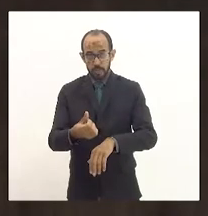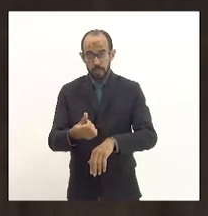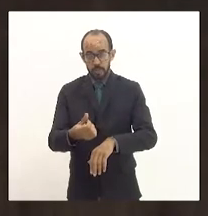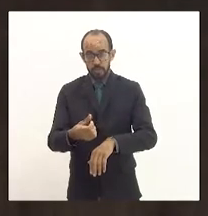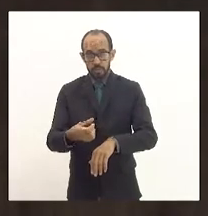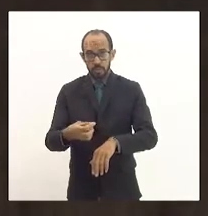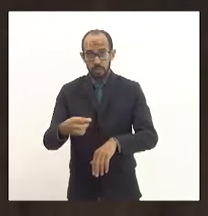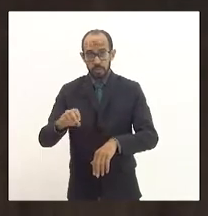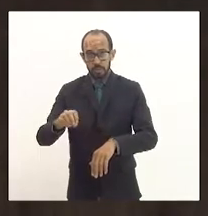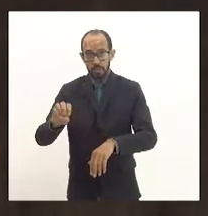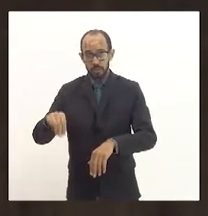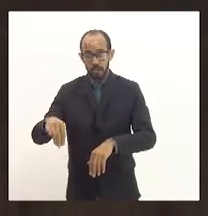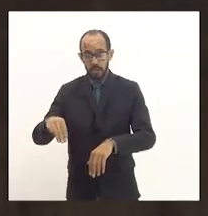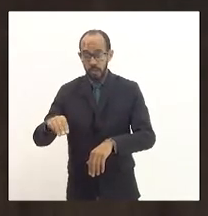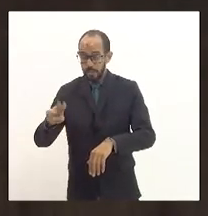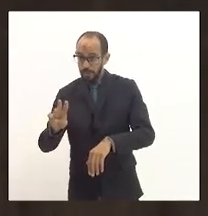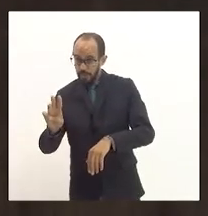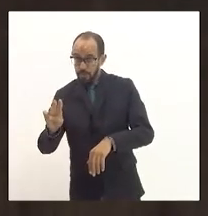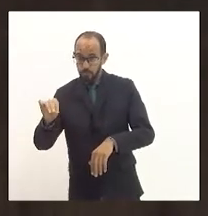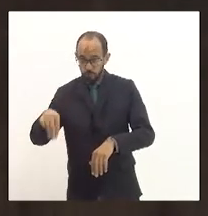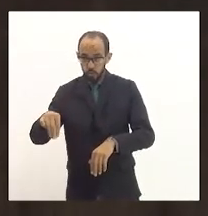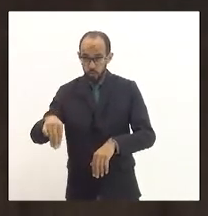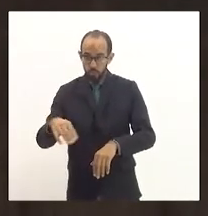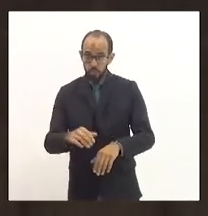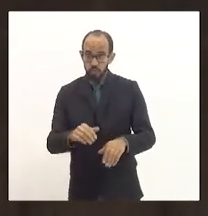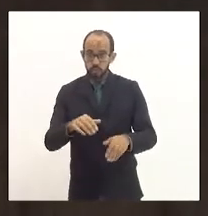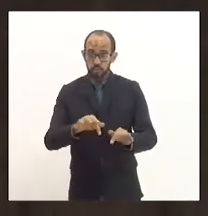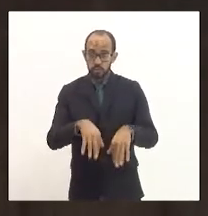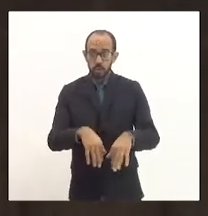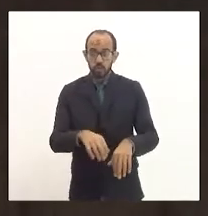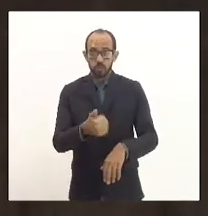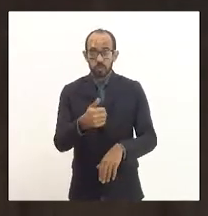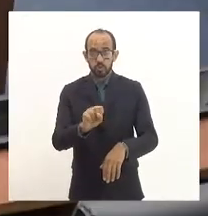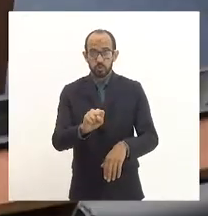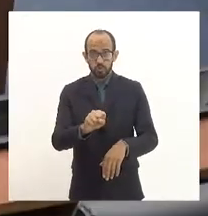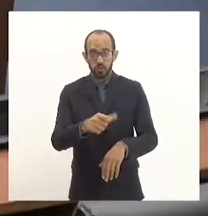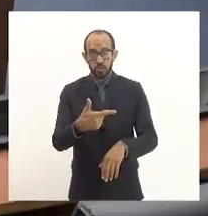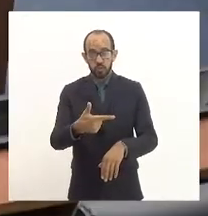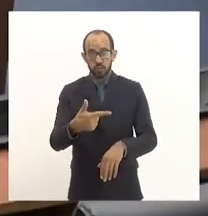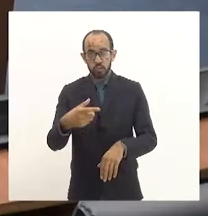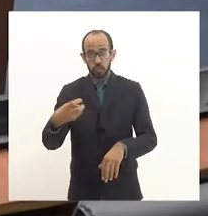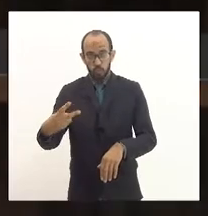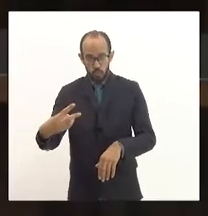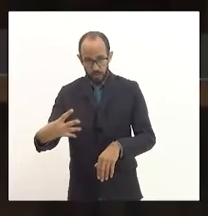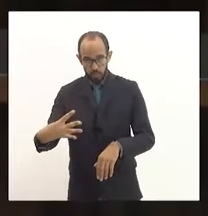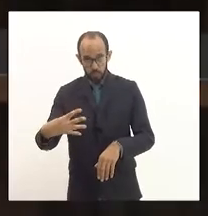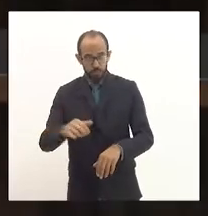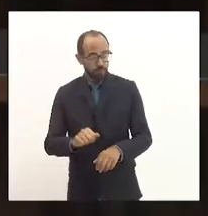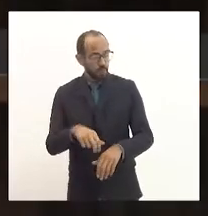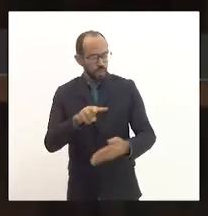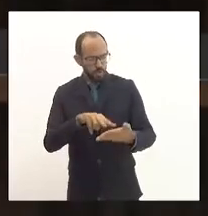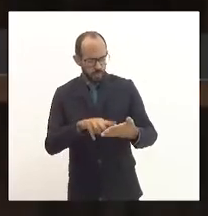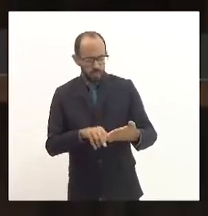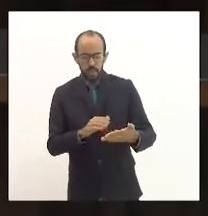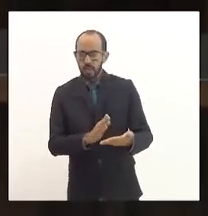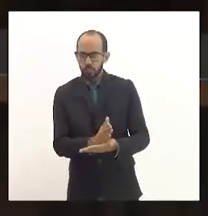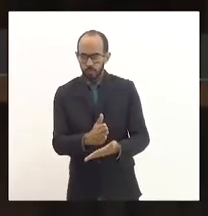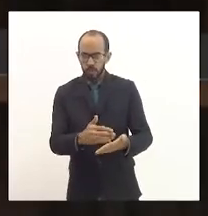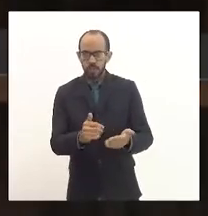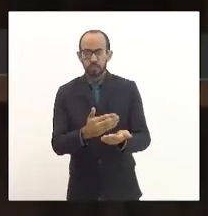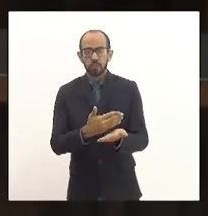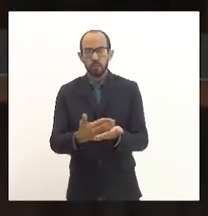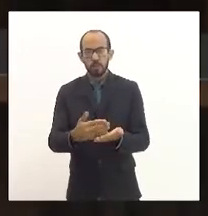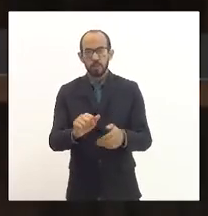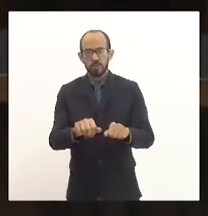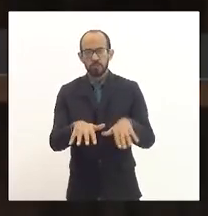isso é roxo as 18:24 lida e aprovada a ata passa o seu expediente Inicial